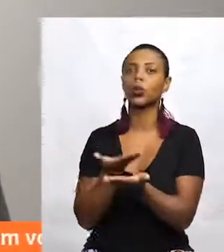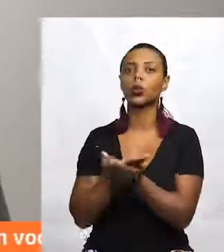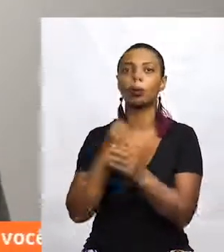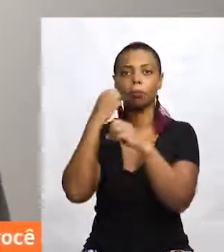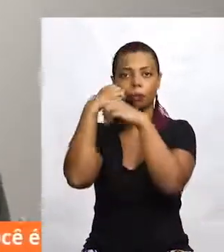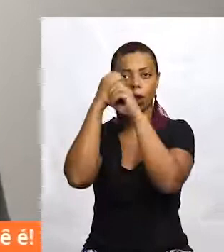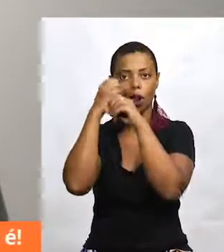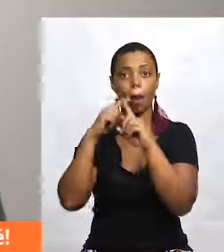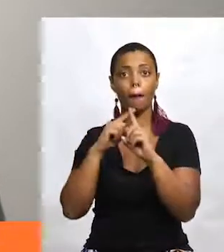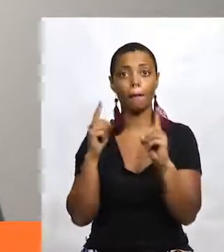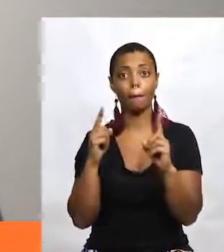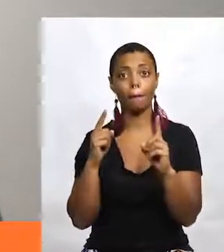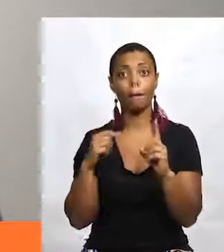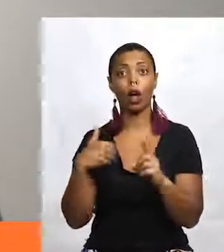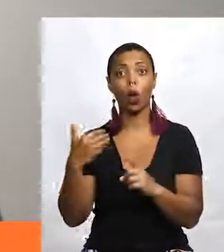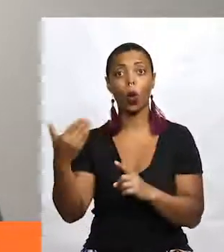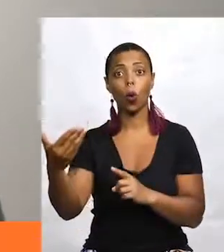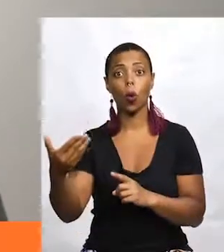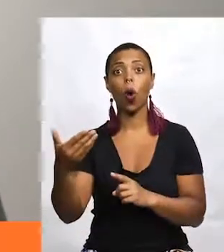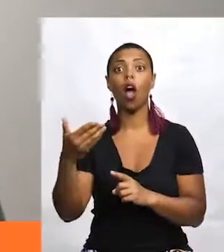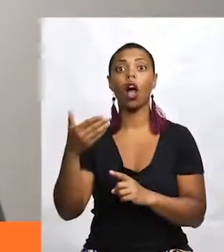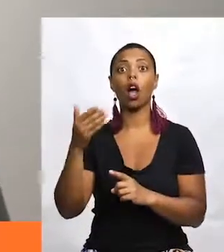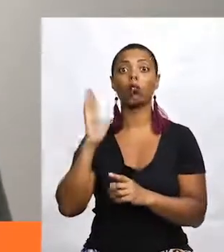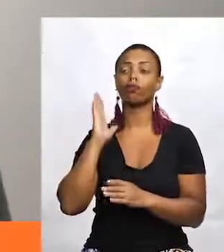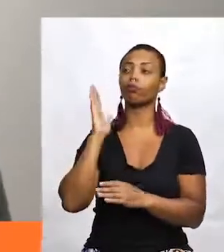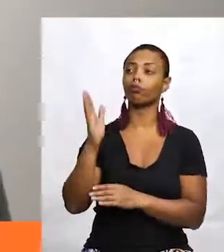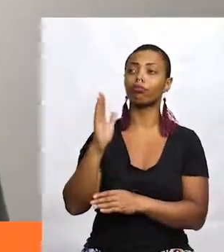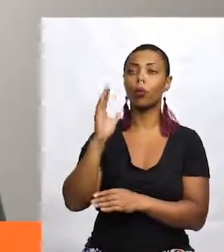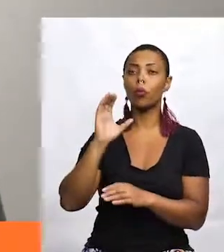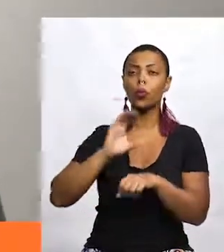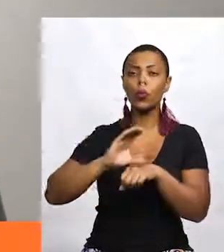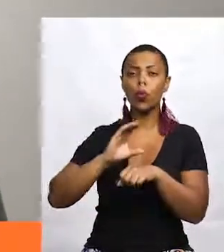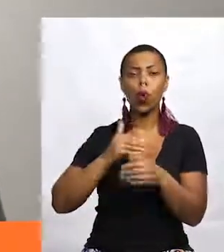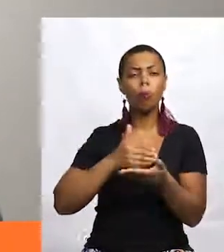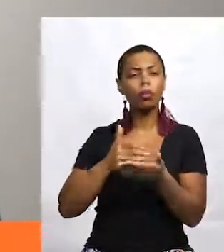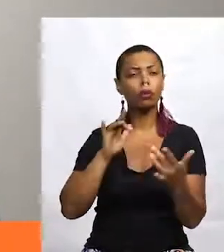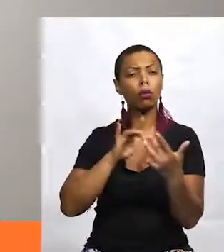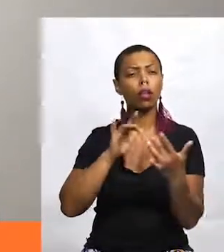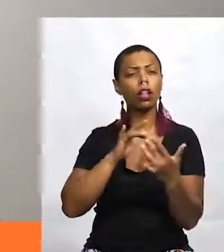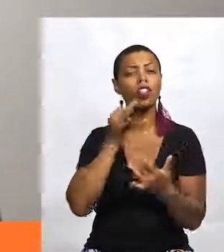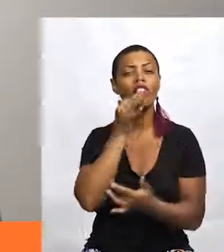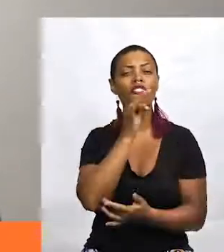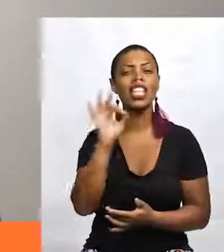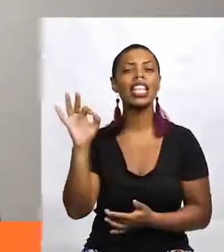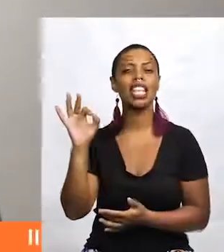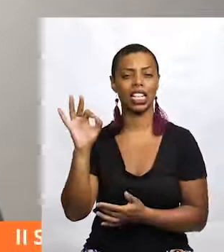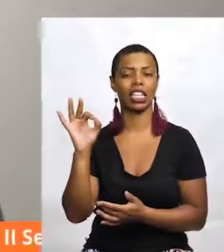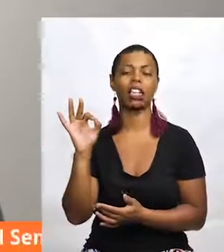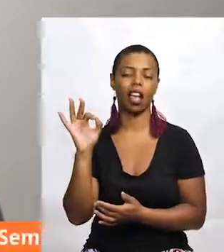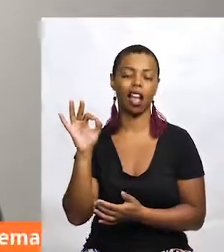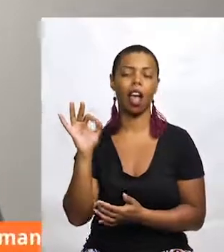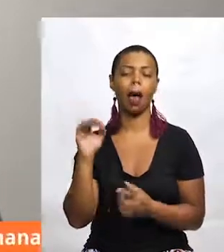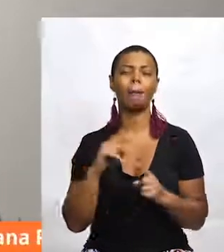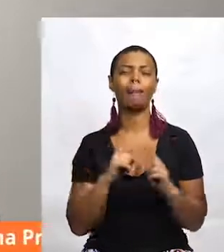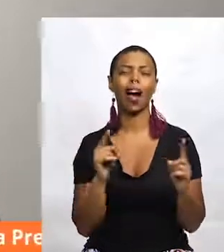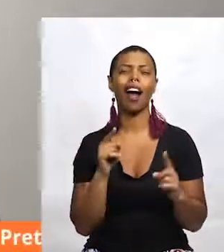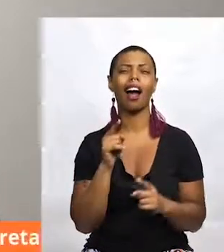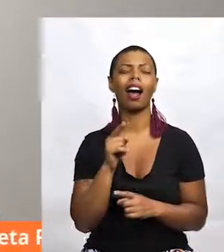tive o primeiro contato direto com física. Eu já sabia que era física, mas a física que eu conhecia era uma física